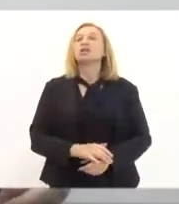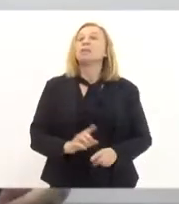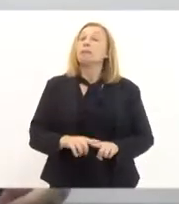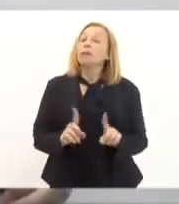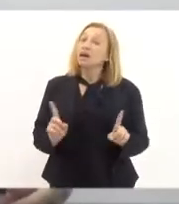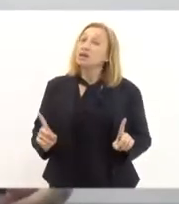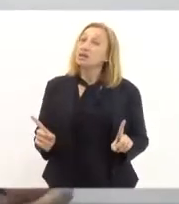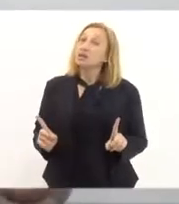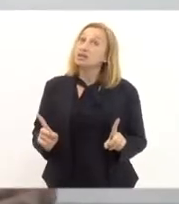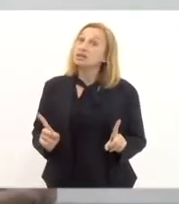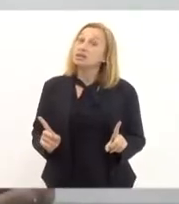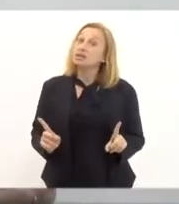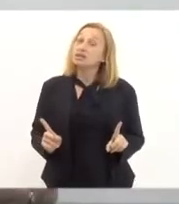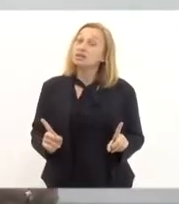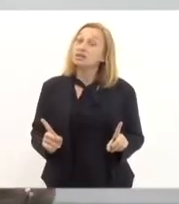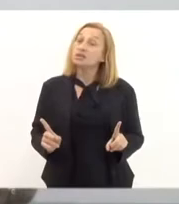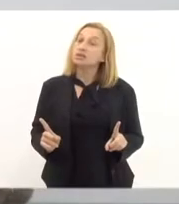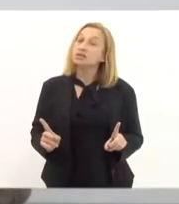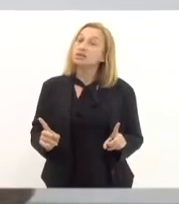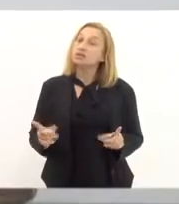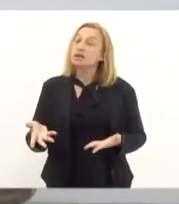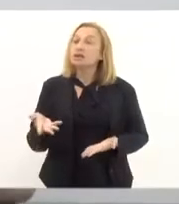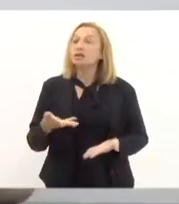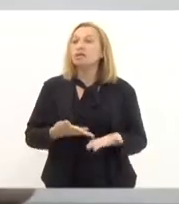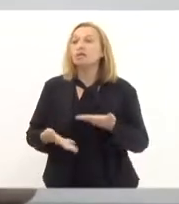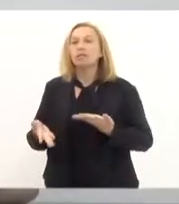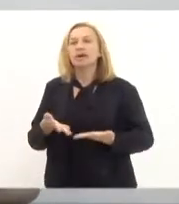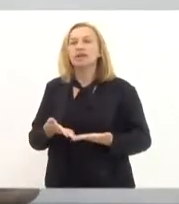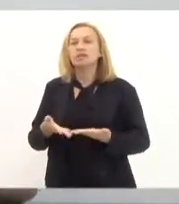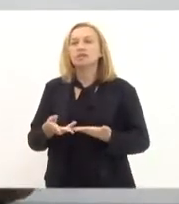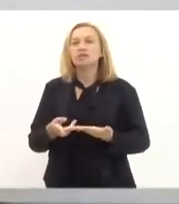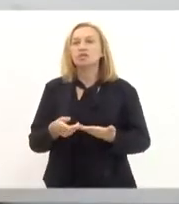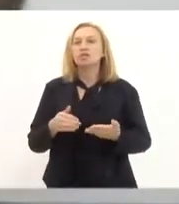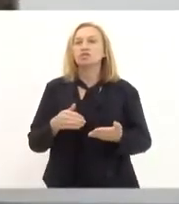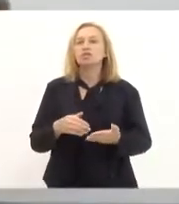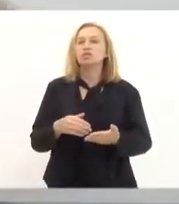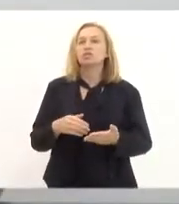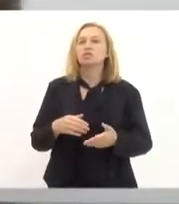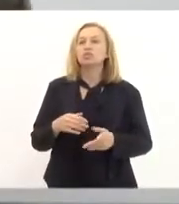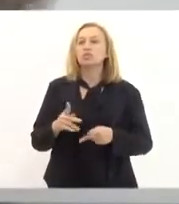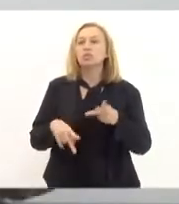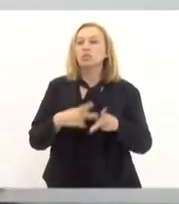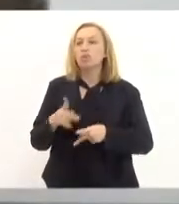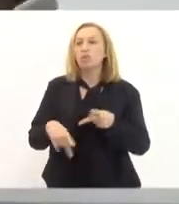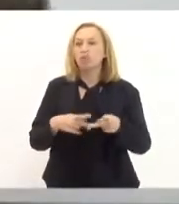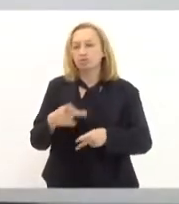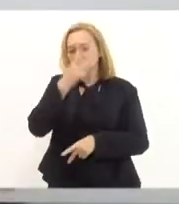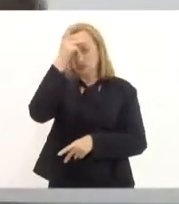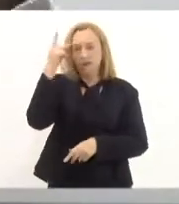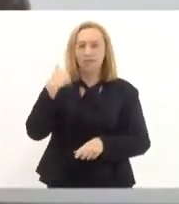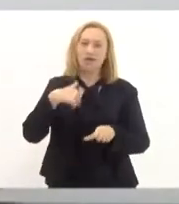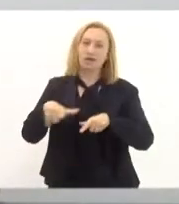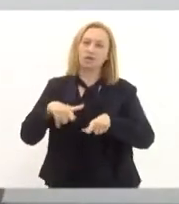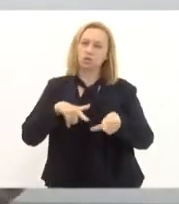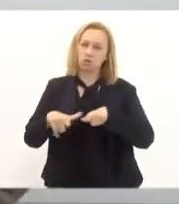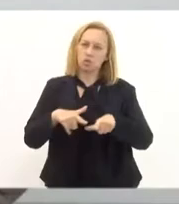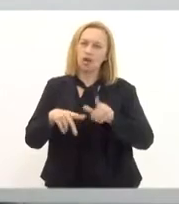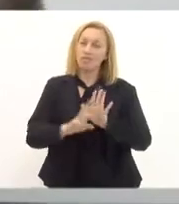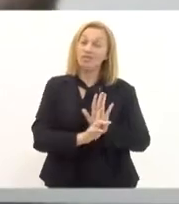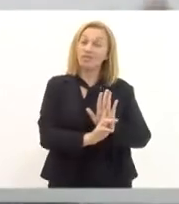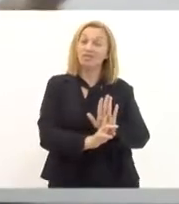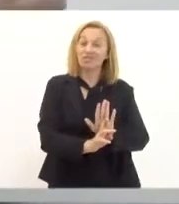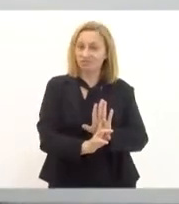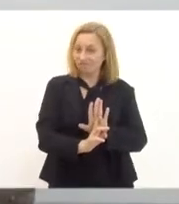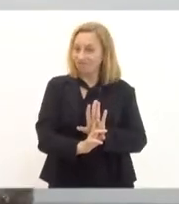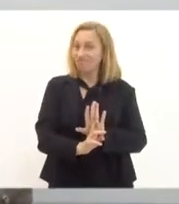Larissa é a participação dos trabalhadores da representação dos trabalhadores